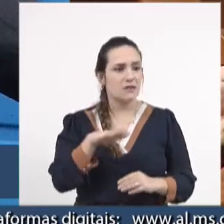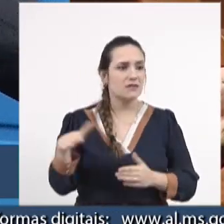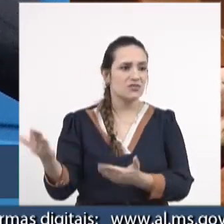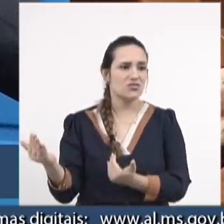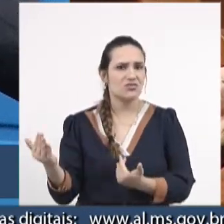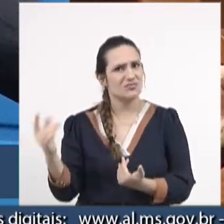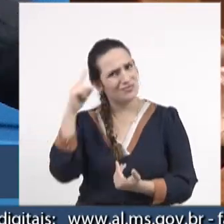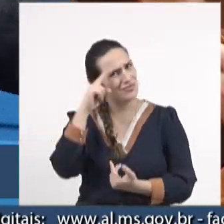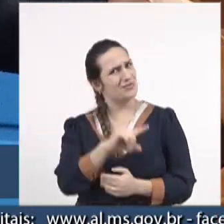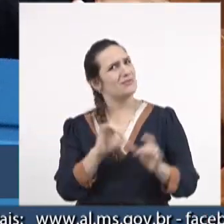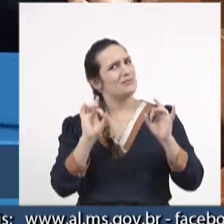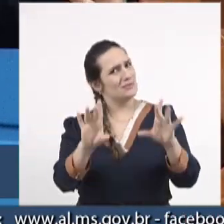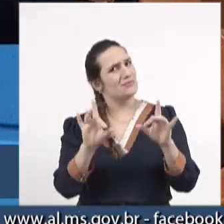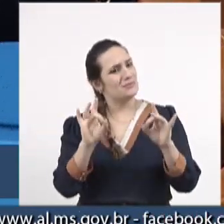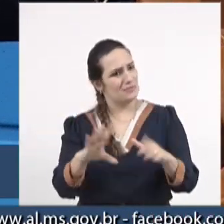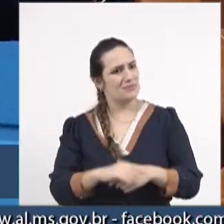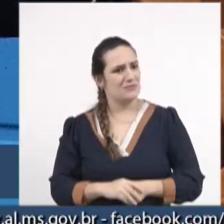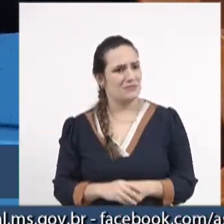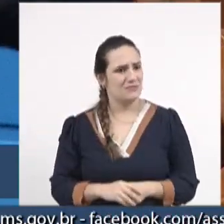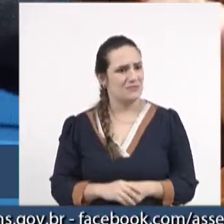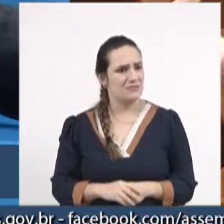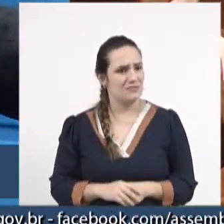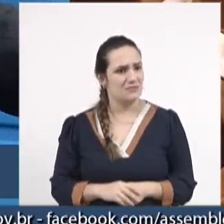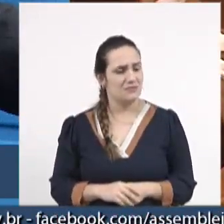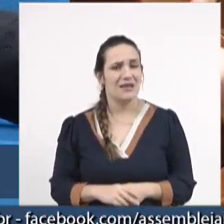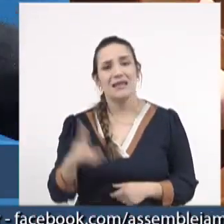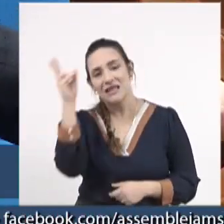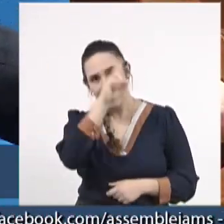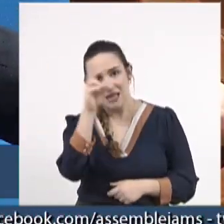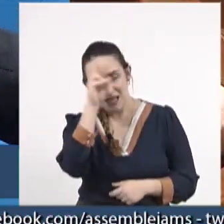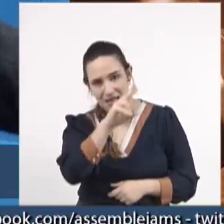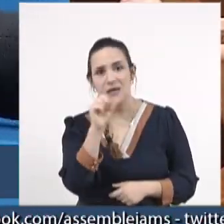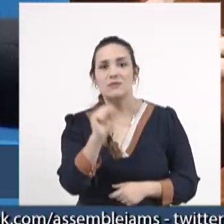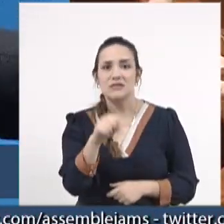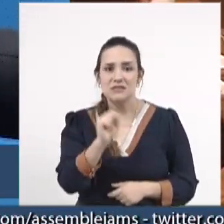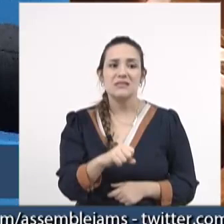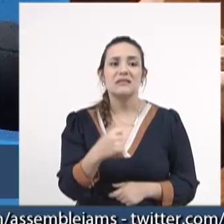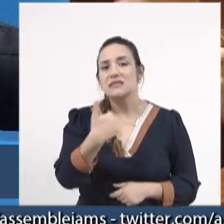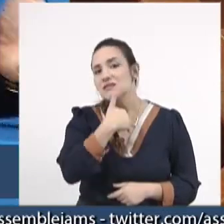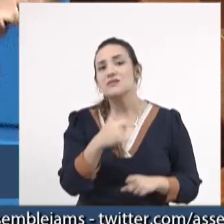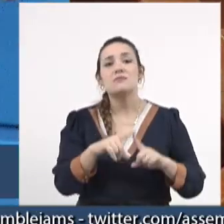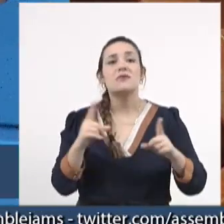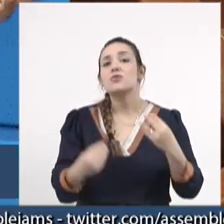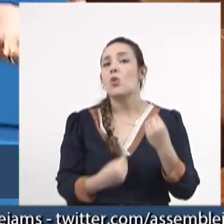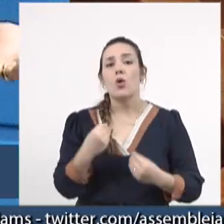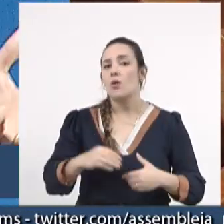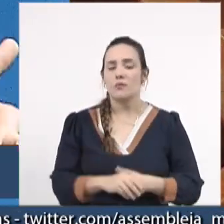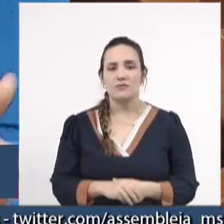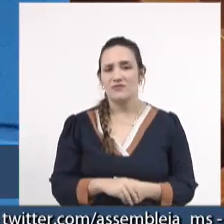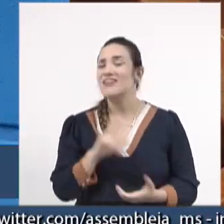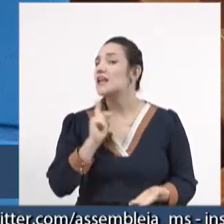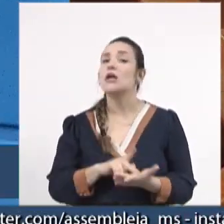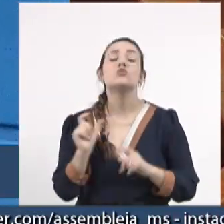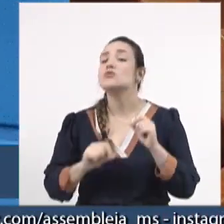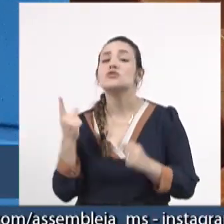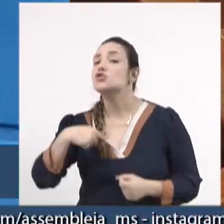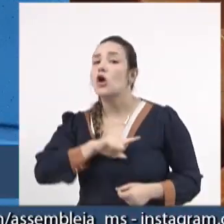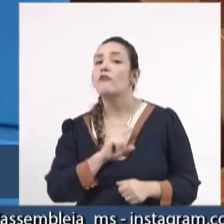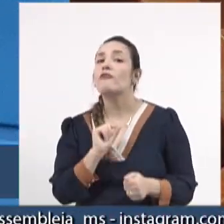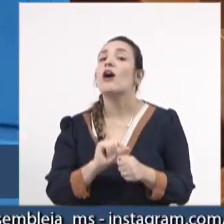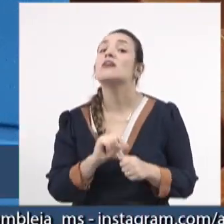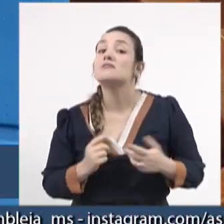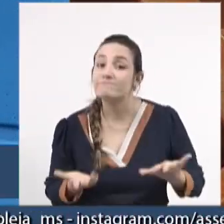Então, são datas que só lembram essas tragédias. Mas e aí? O que nós vamos fazer efetivamente para